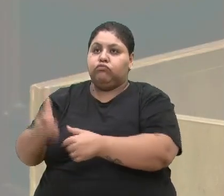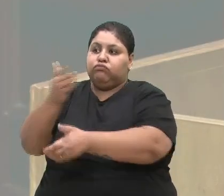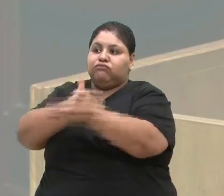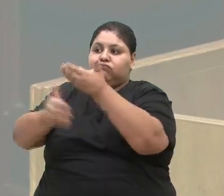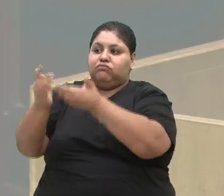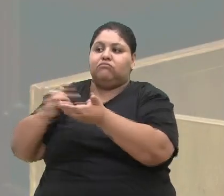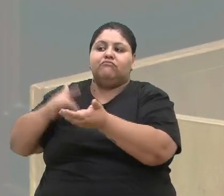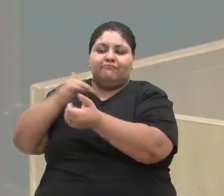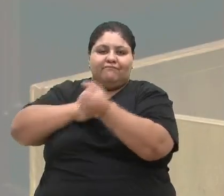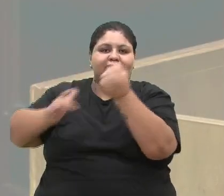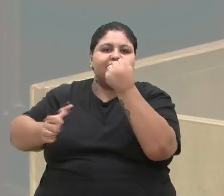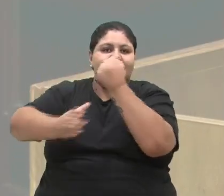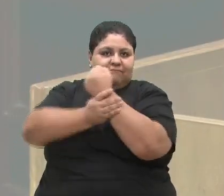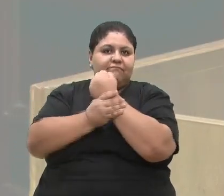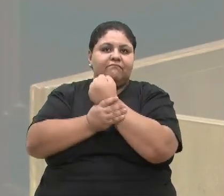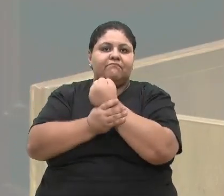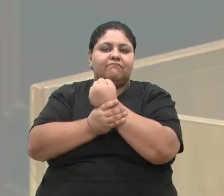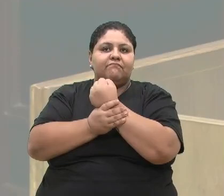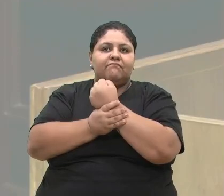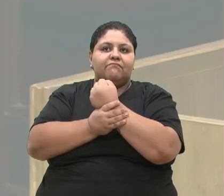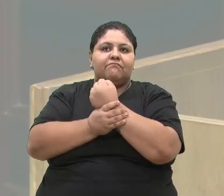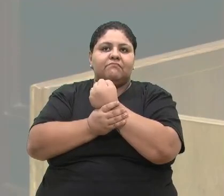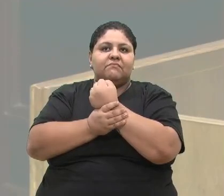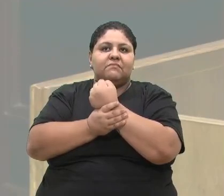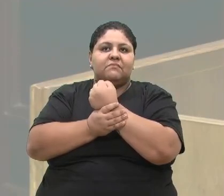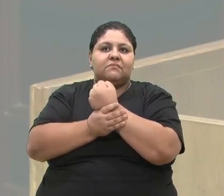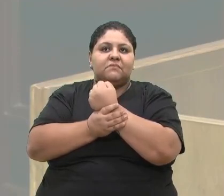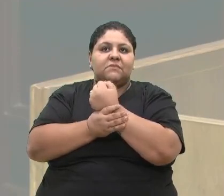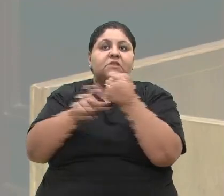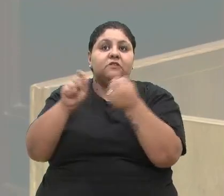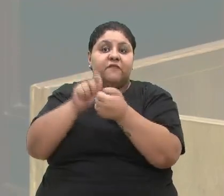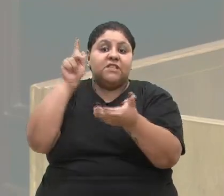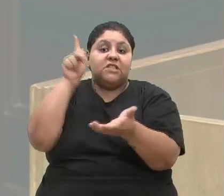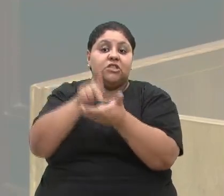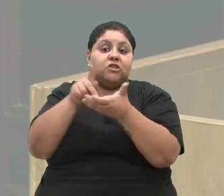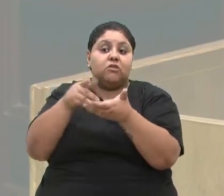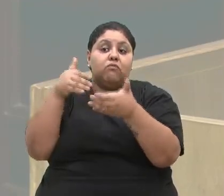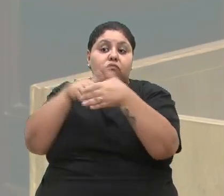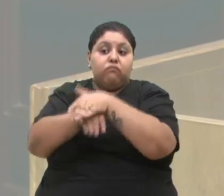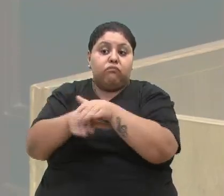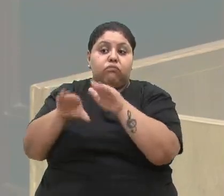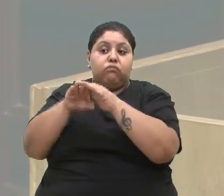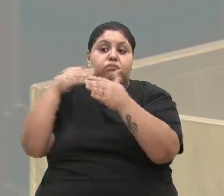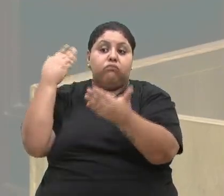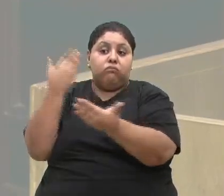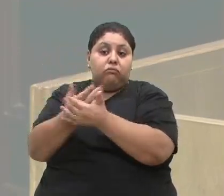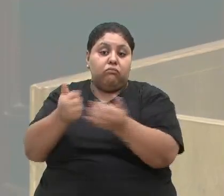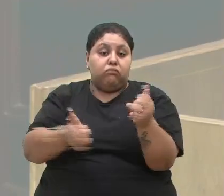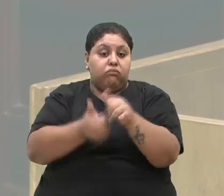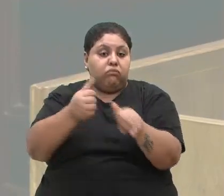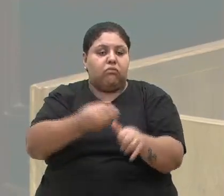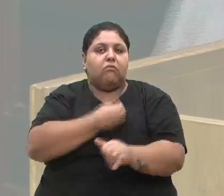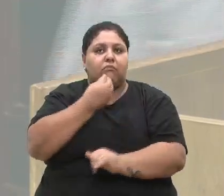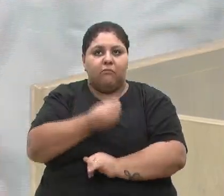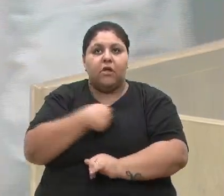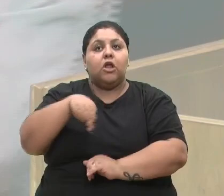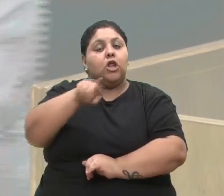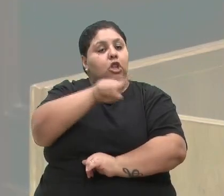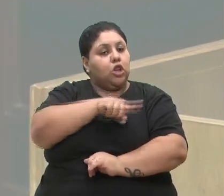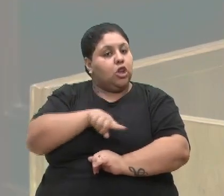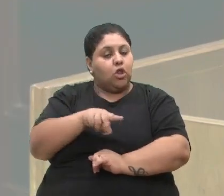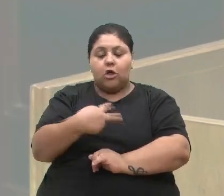saúde garantidos, para que se faça, de fato, uma inclusão escolar com qualidade. E nós